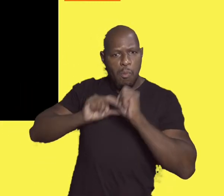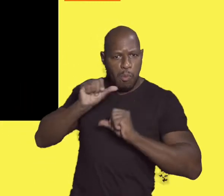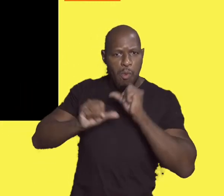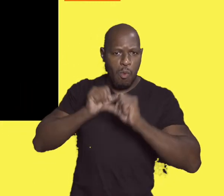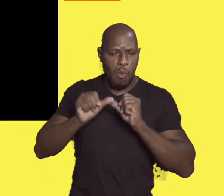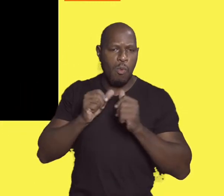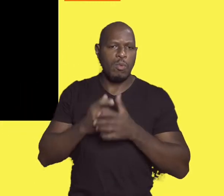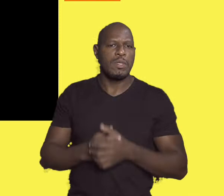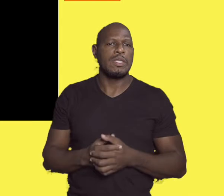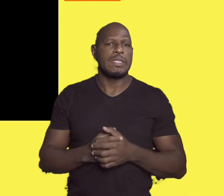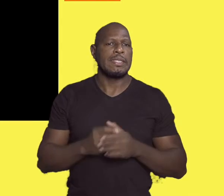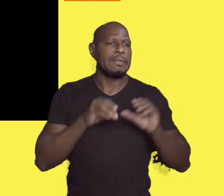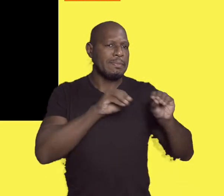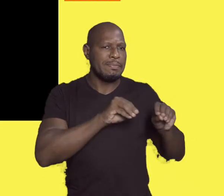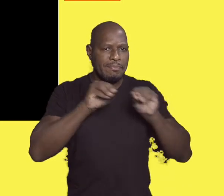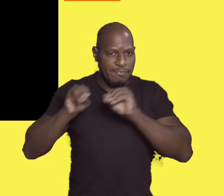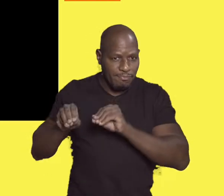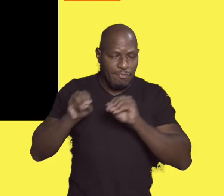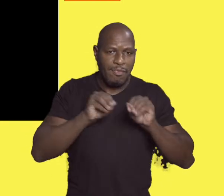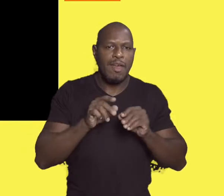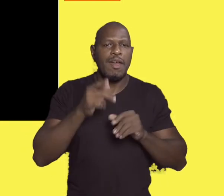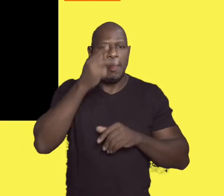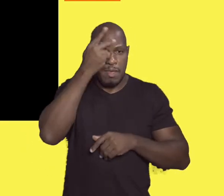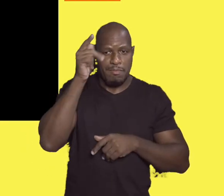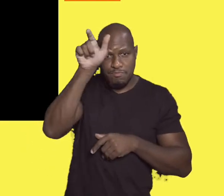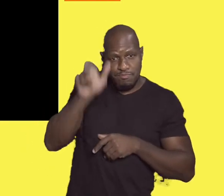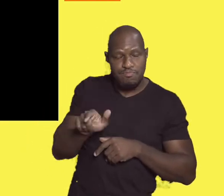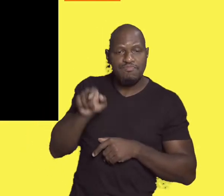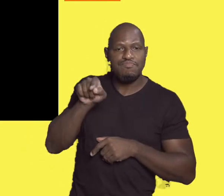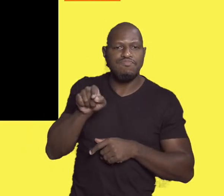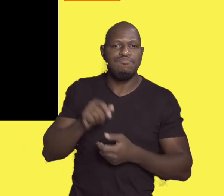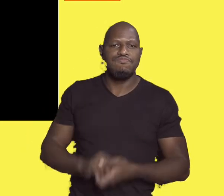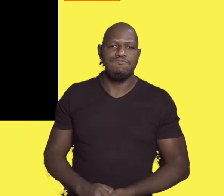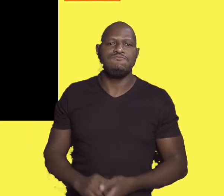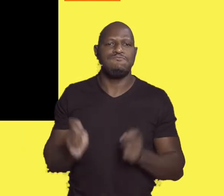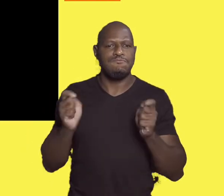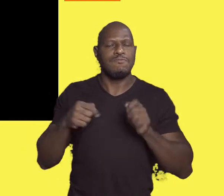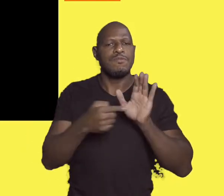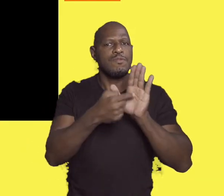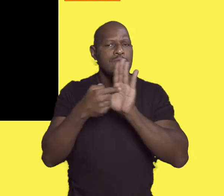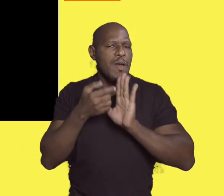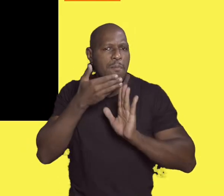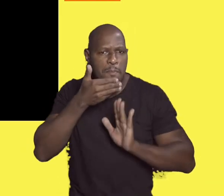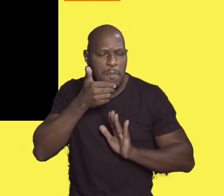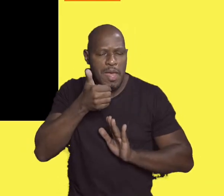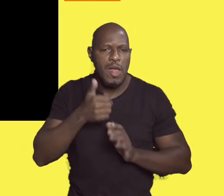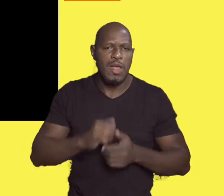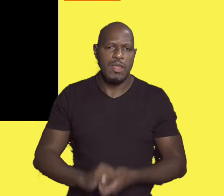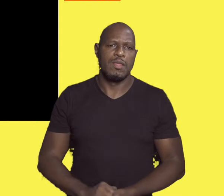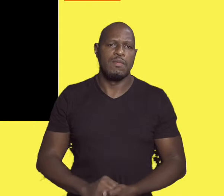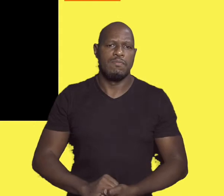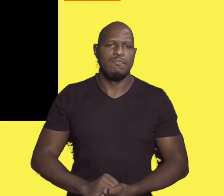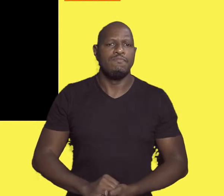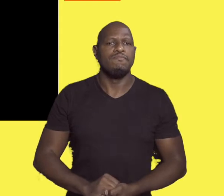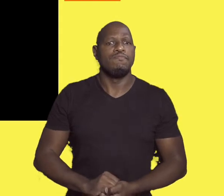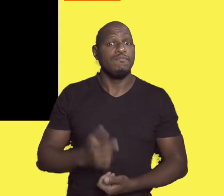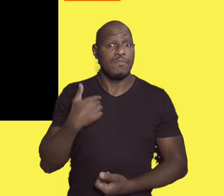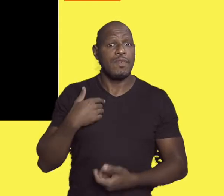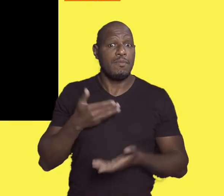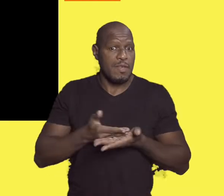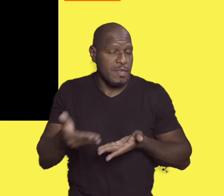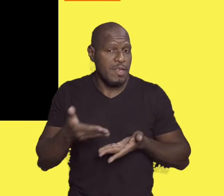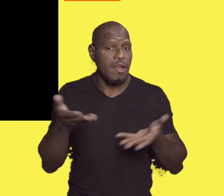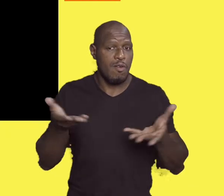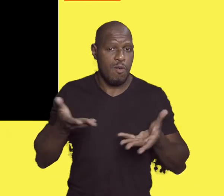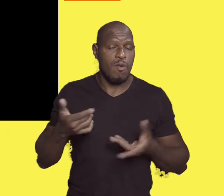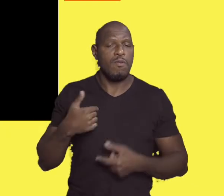mudanças de posição para que a personagem fosse mostrada melhor. E aí, a partir disso,